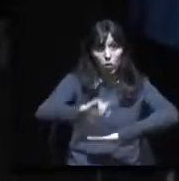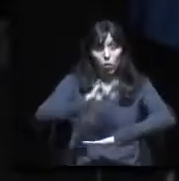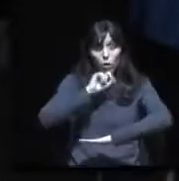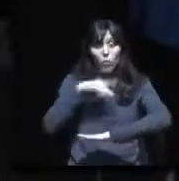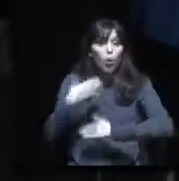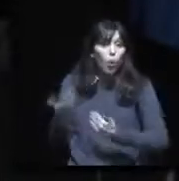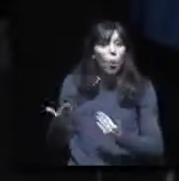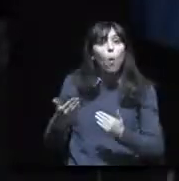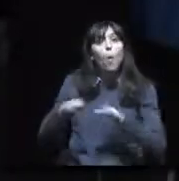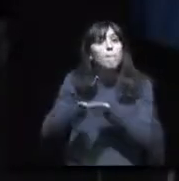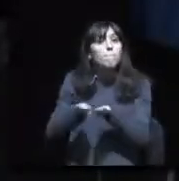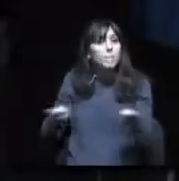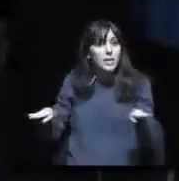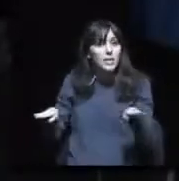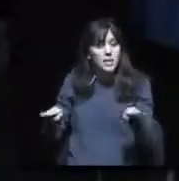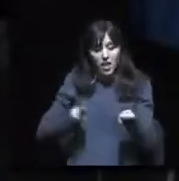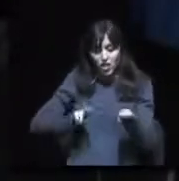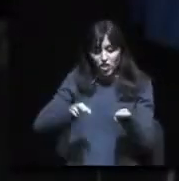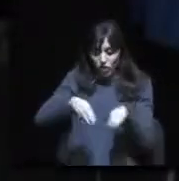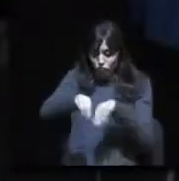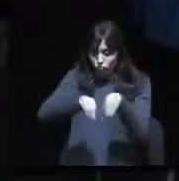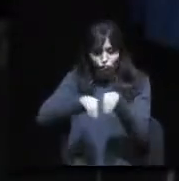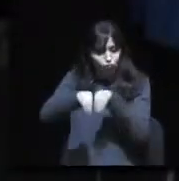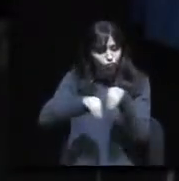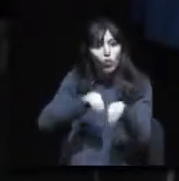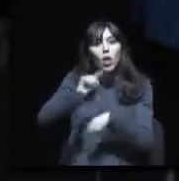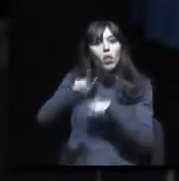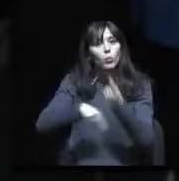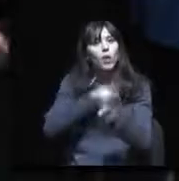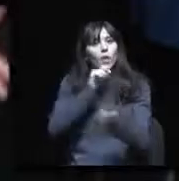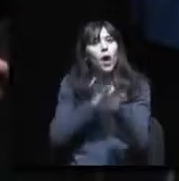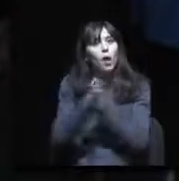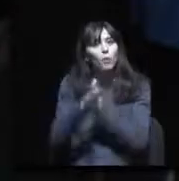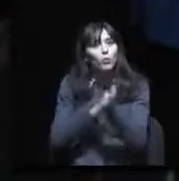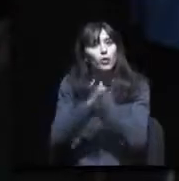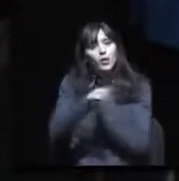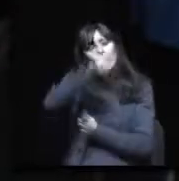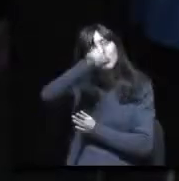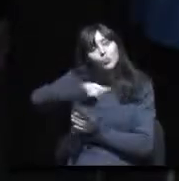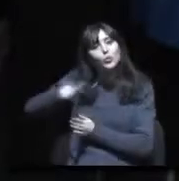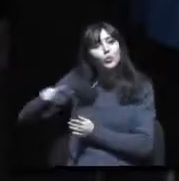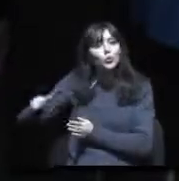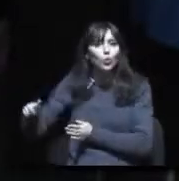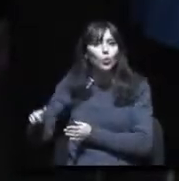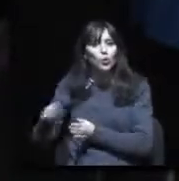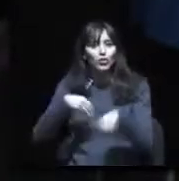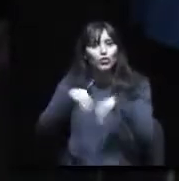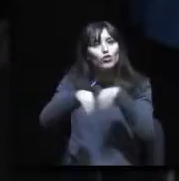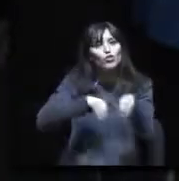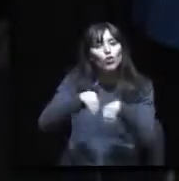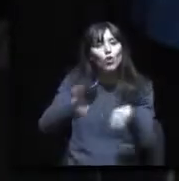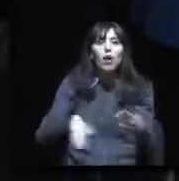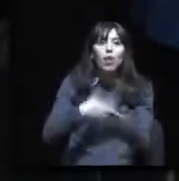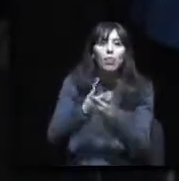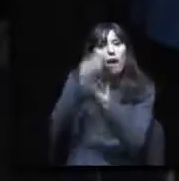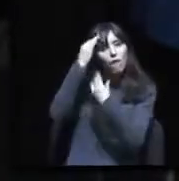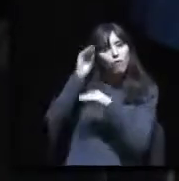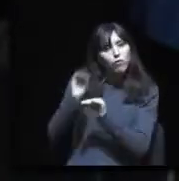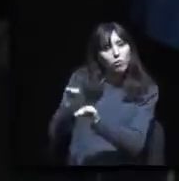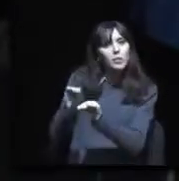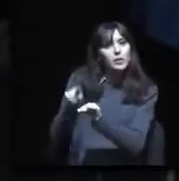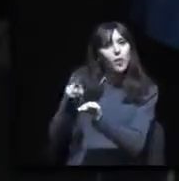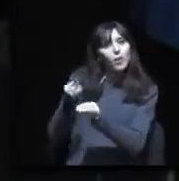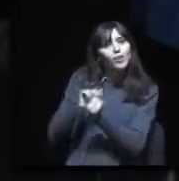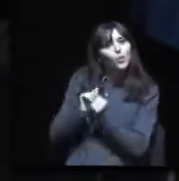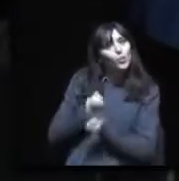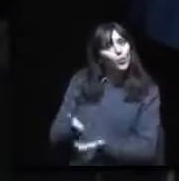de mesas de xadrez, aproveitando-se depois para dinamizar a sua utilização pelos praticantes através de sessões de formação desta